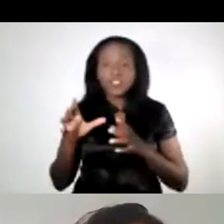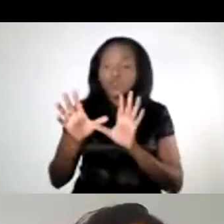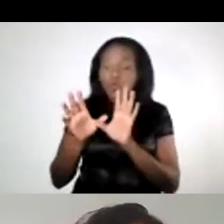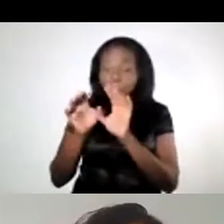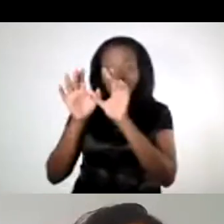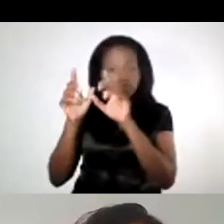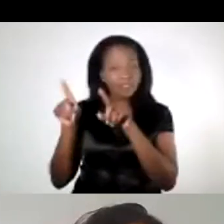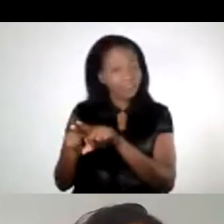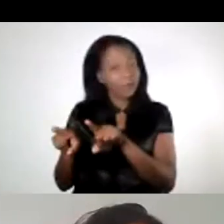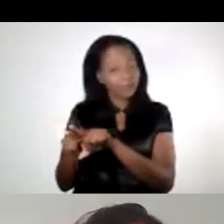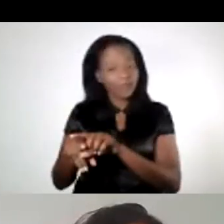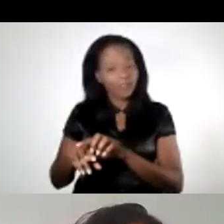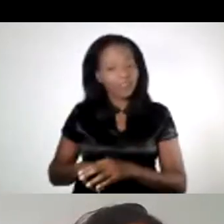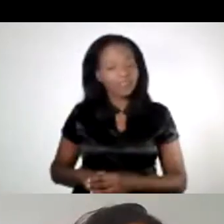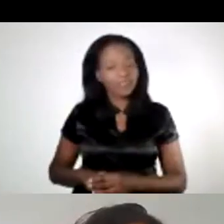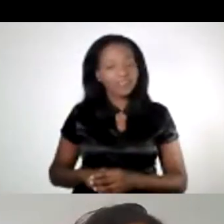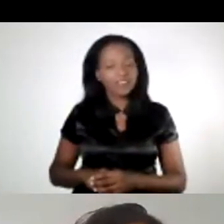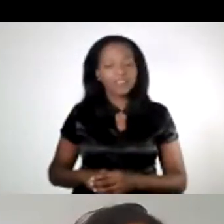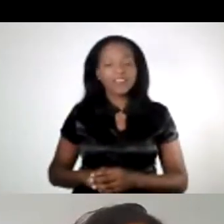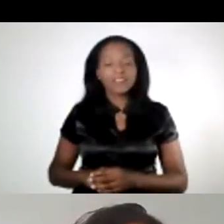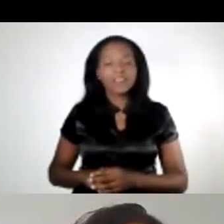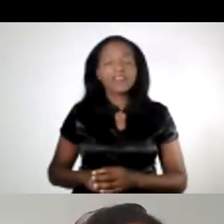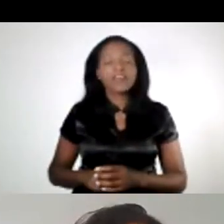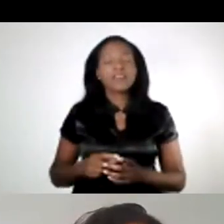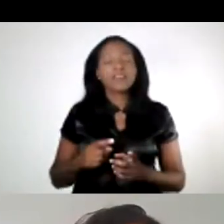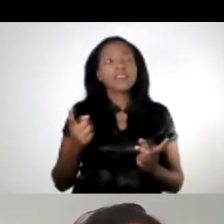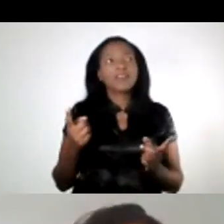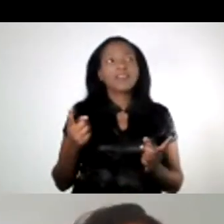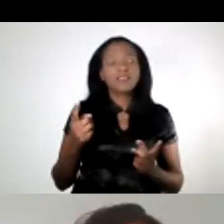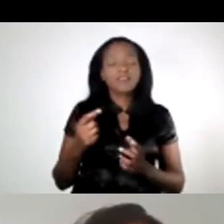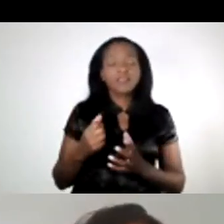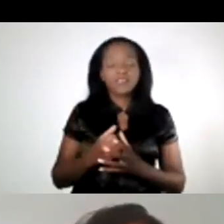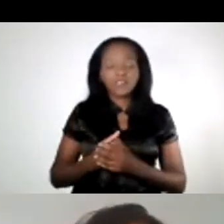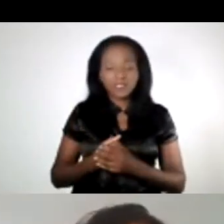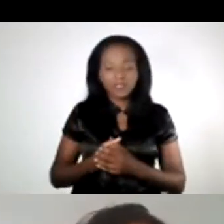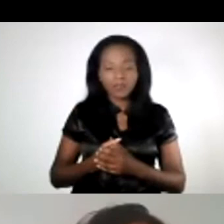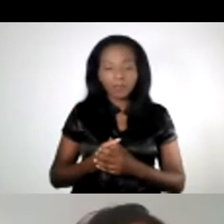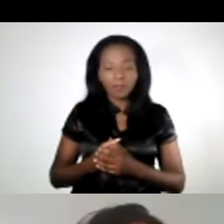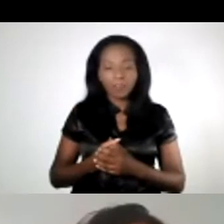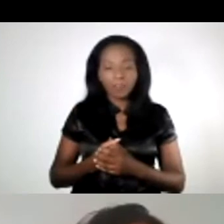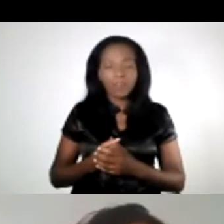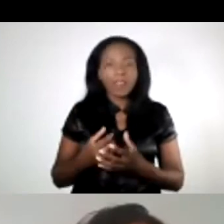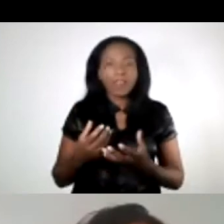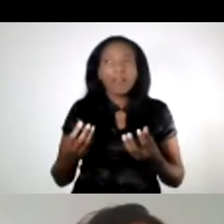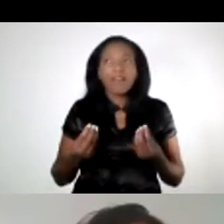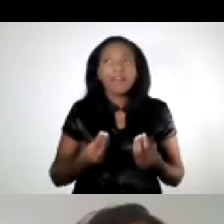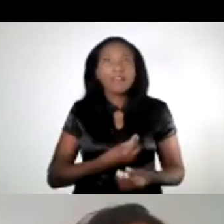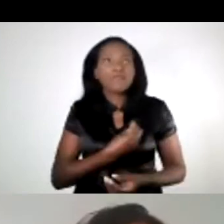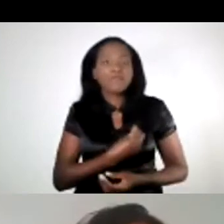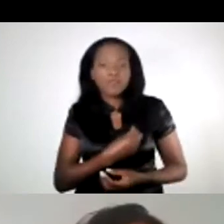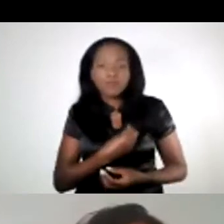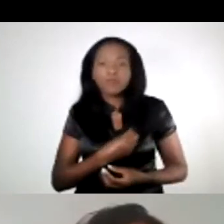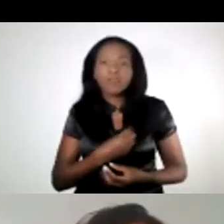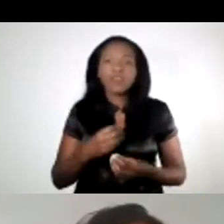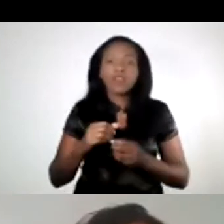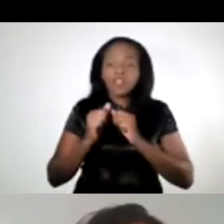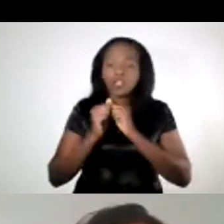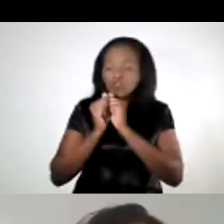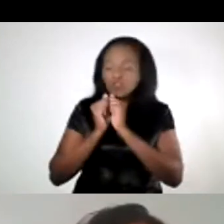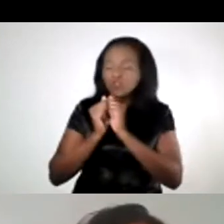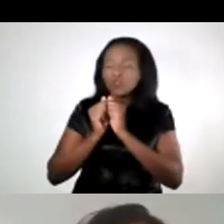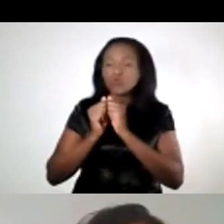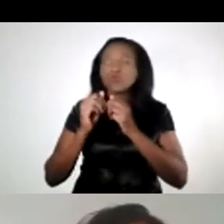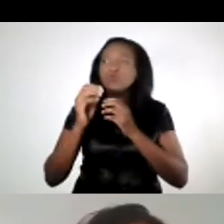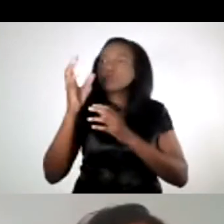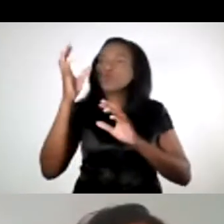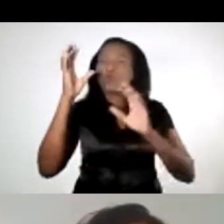assim, que é essa forma de viver em consonância com a natureza, né? E